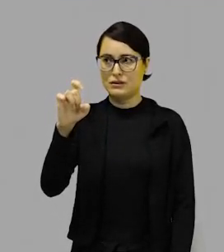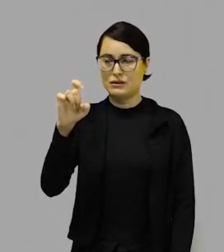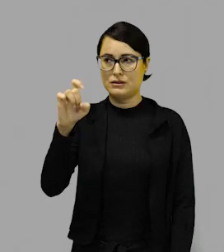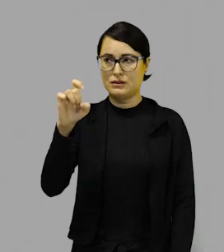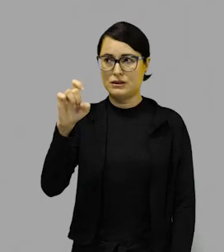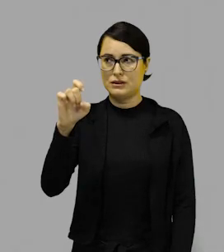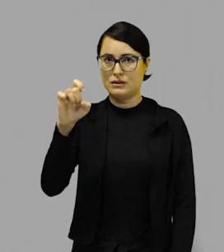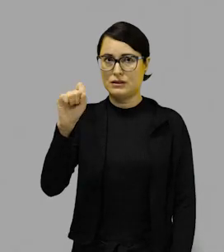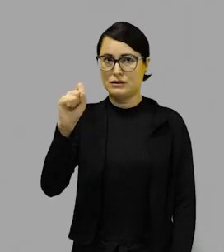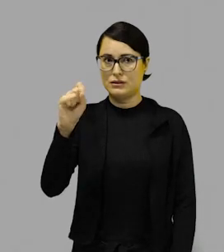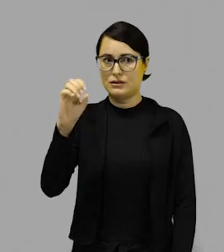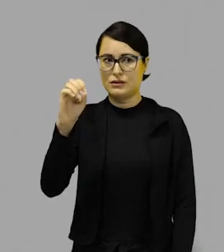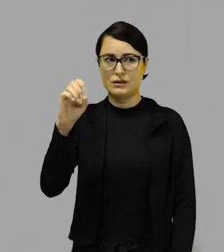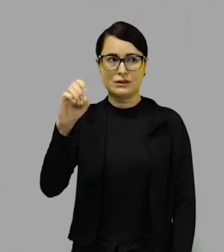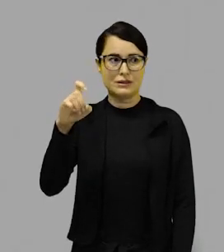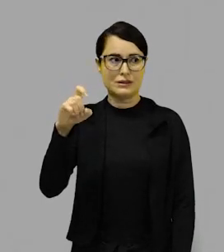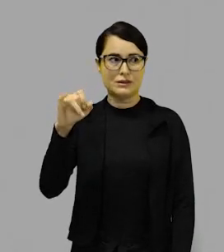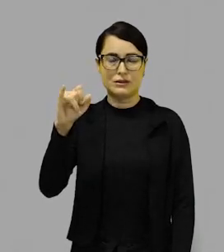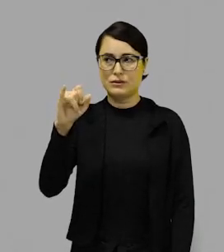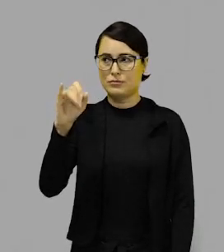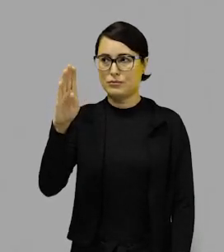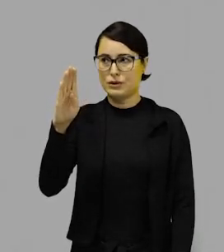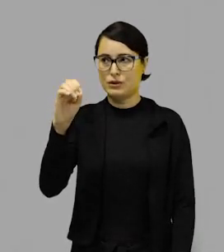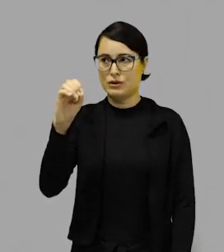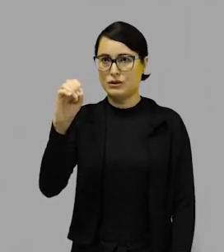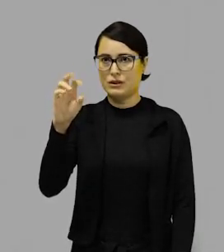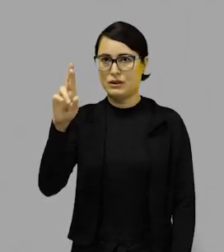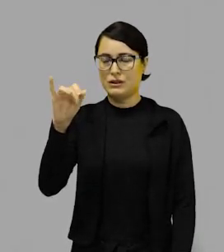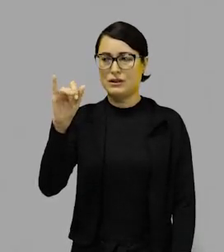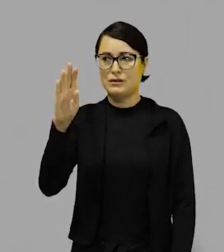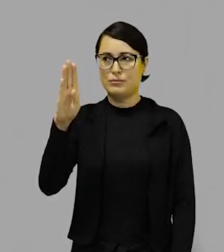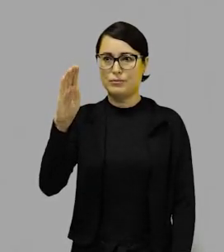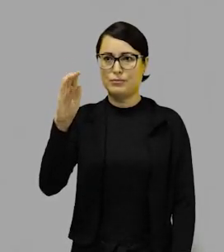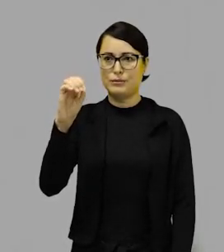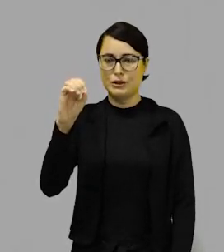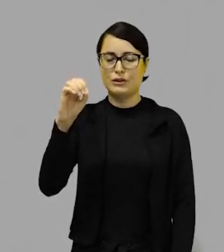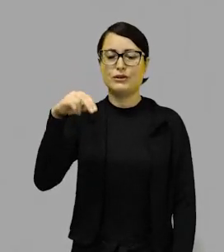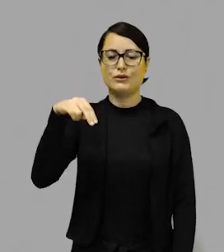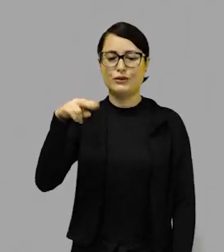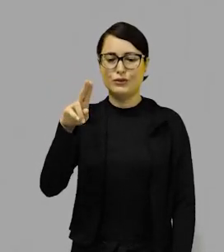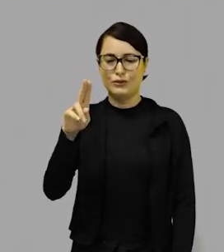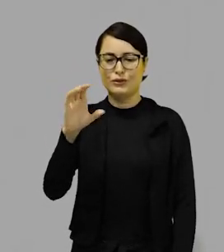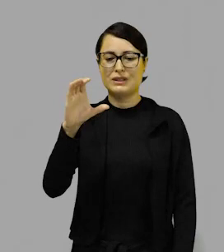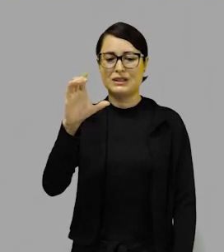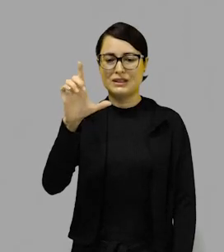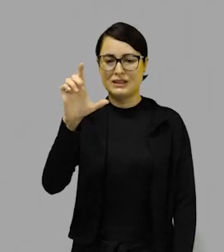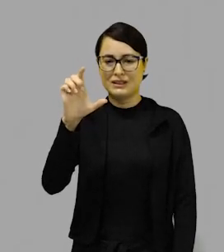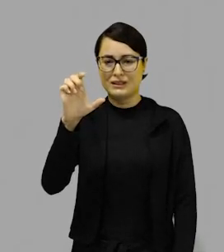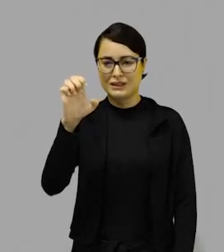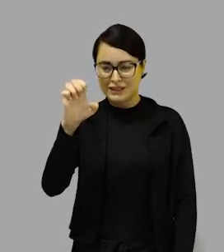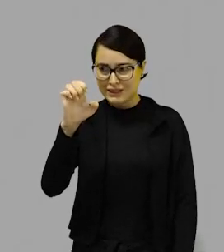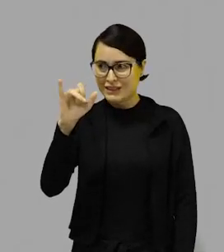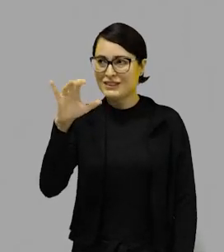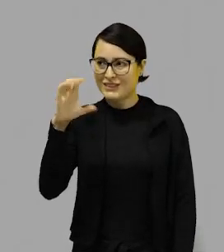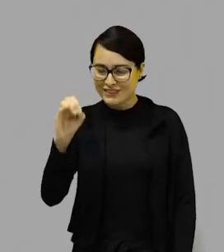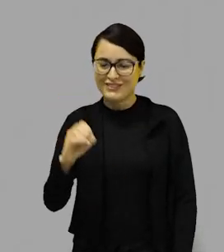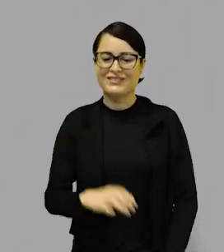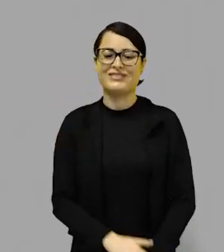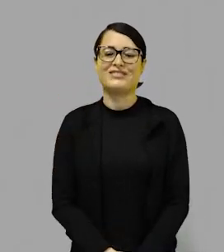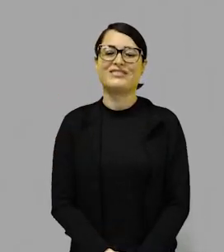desoxirribonucleico. Ok? É o DNA. E a palavra RNA, ela vem da